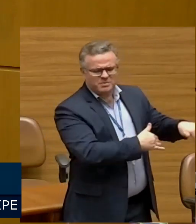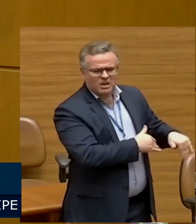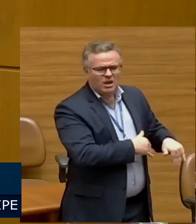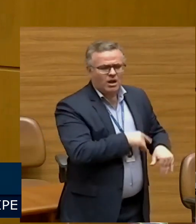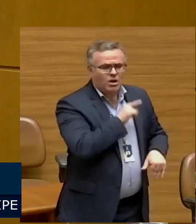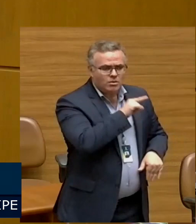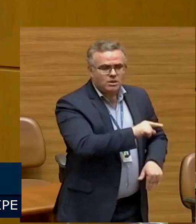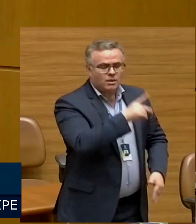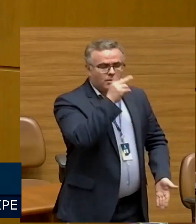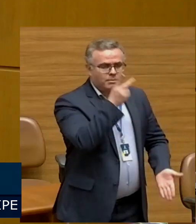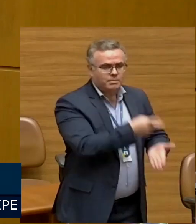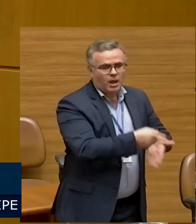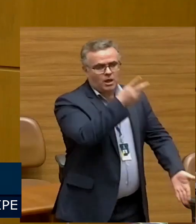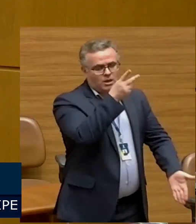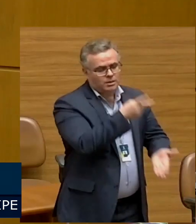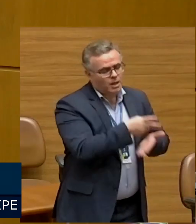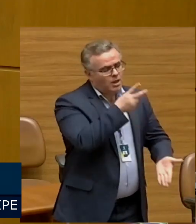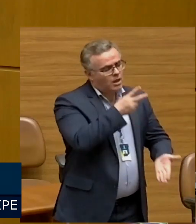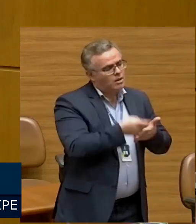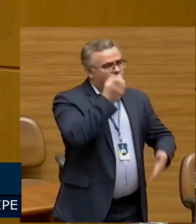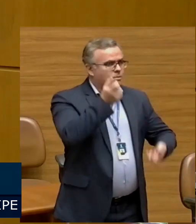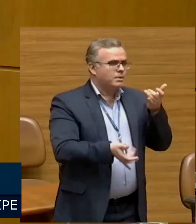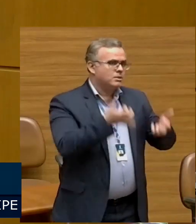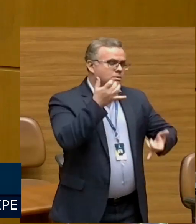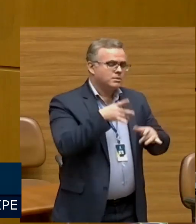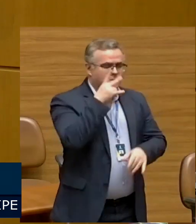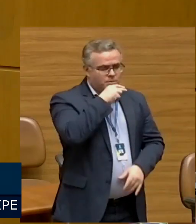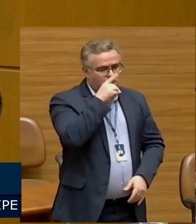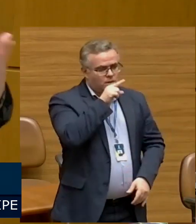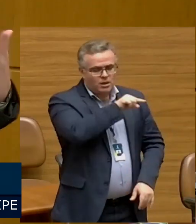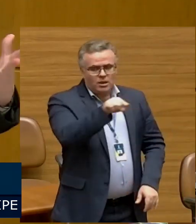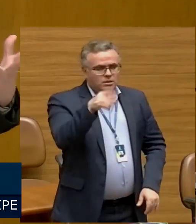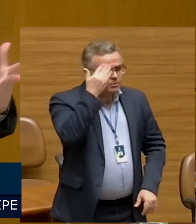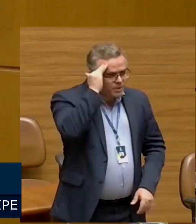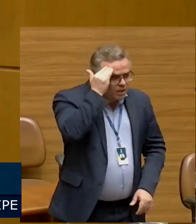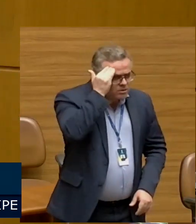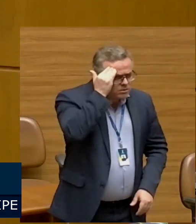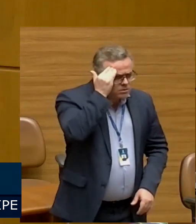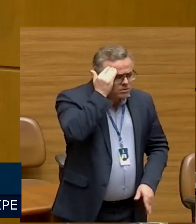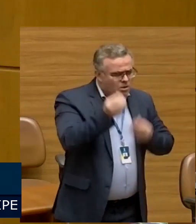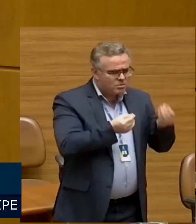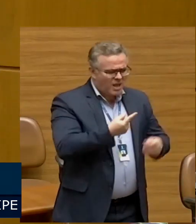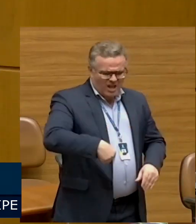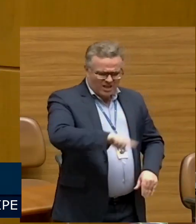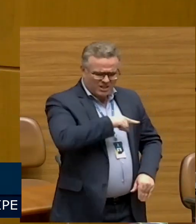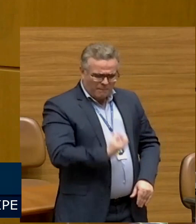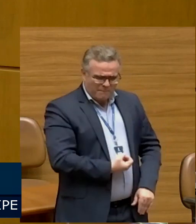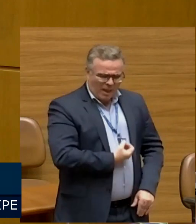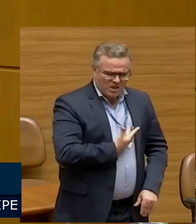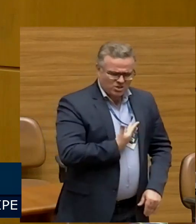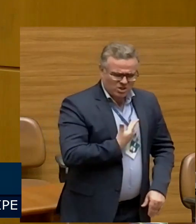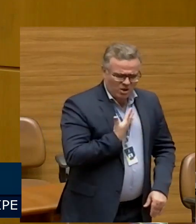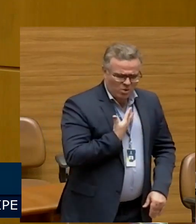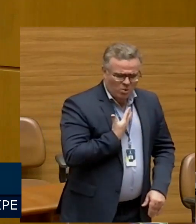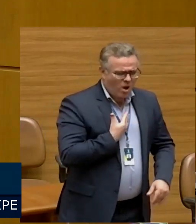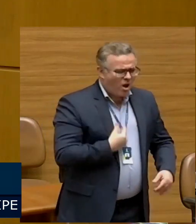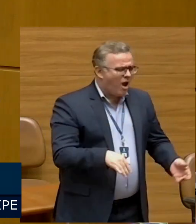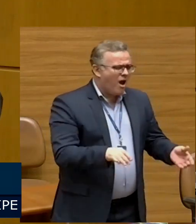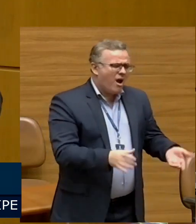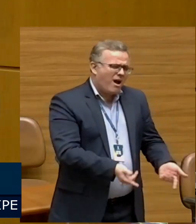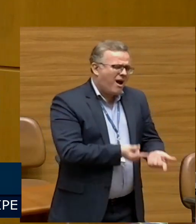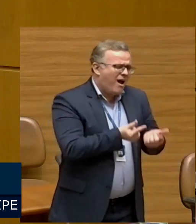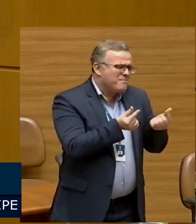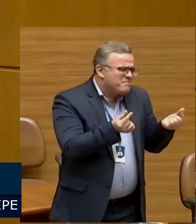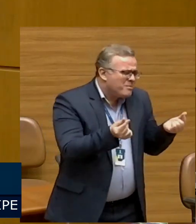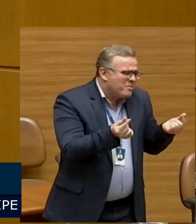repetindo a mesma coisa e as pessoas não entendem que aqui a gente não está fazendo algo por paixão, o que a gente está querendo é que a lei